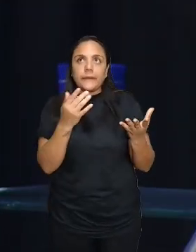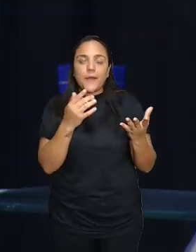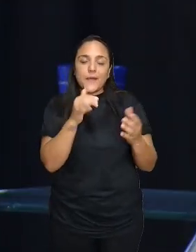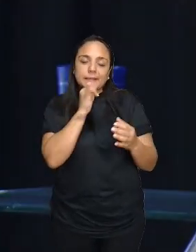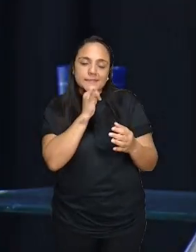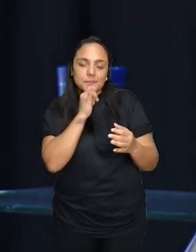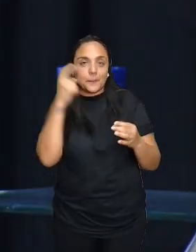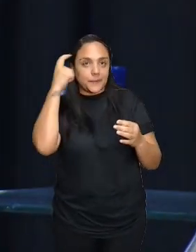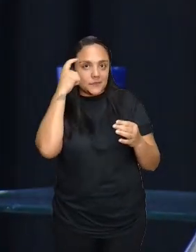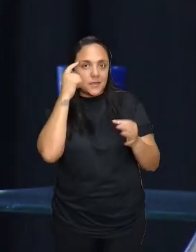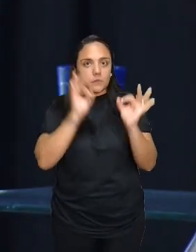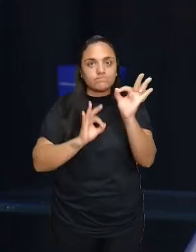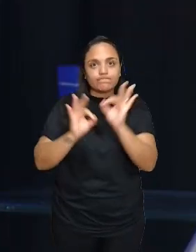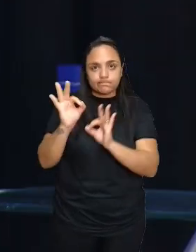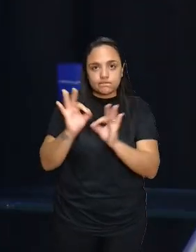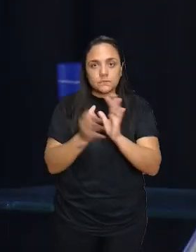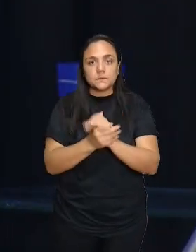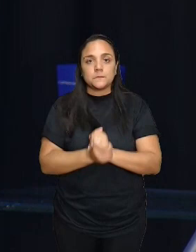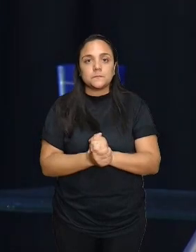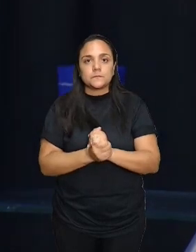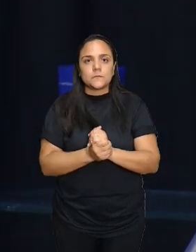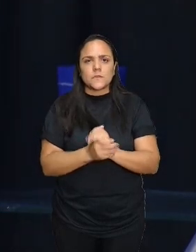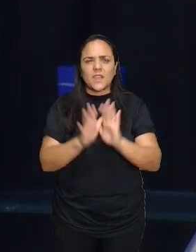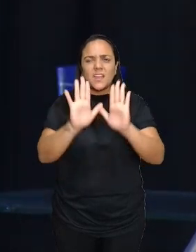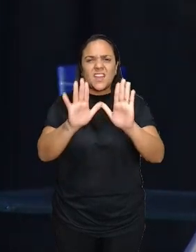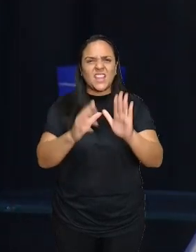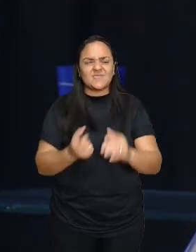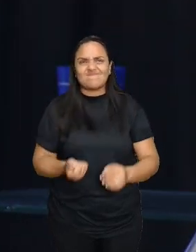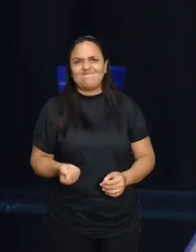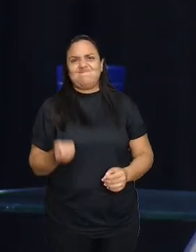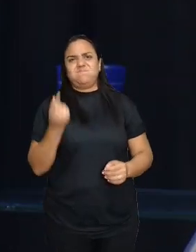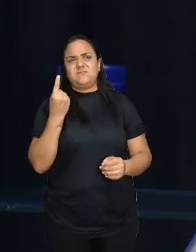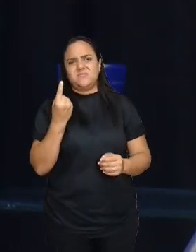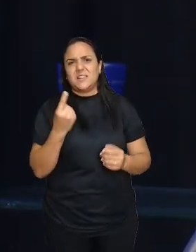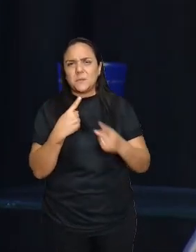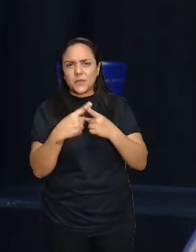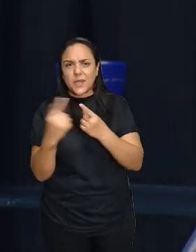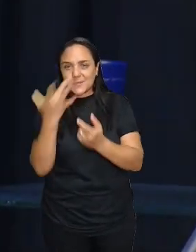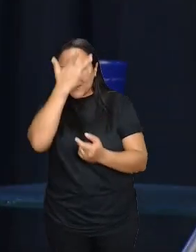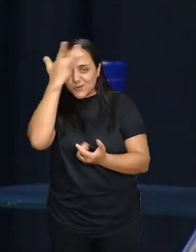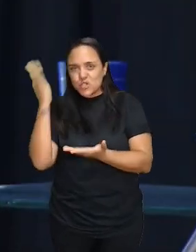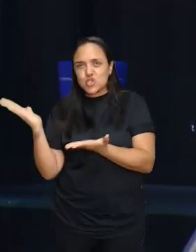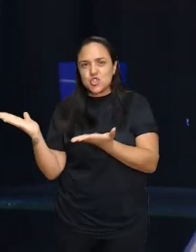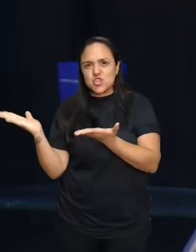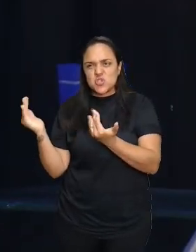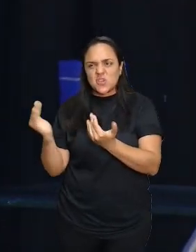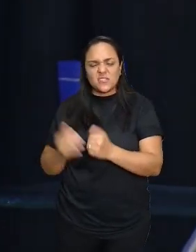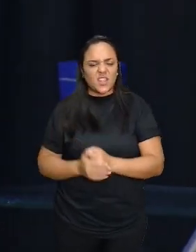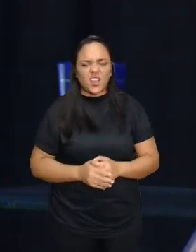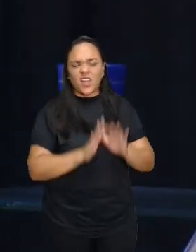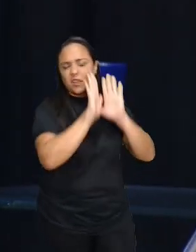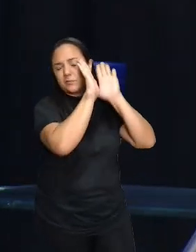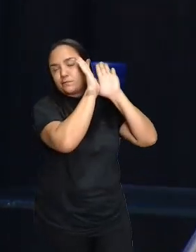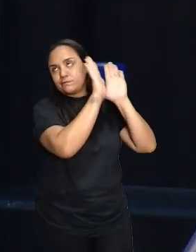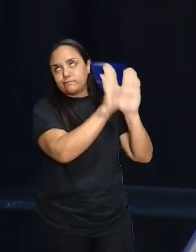Então, é muito estranho quando a gente vê os jovens falando, não me interesso por esse